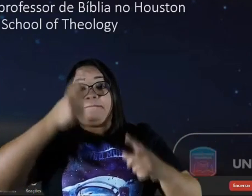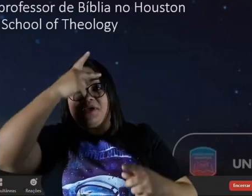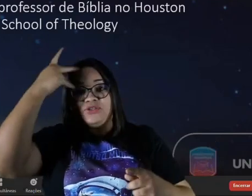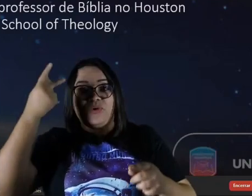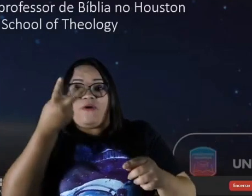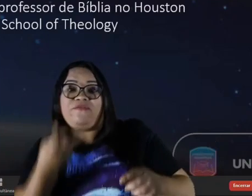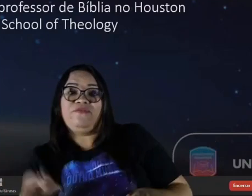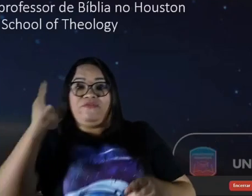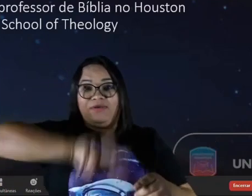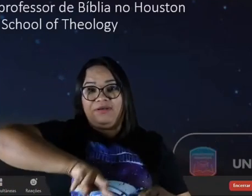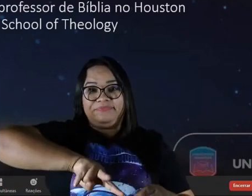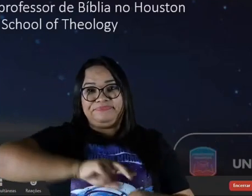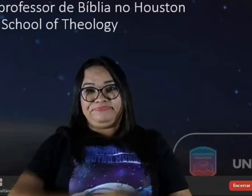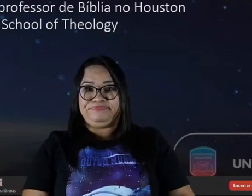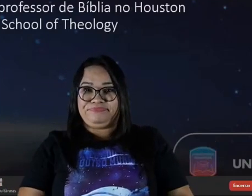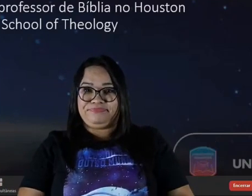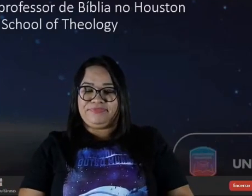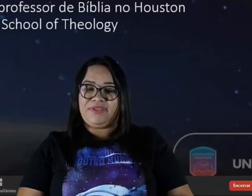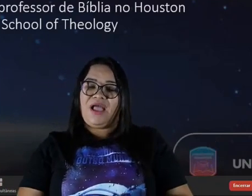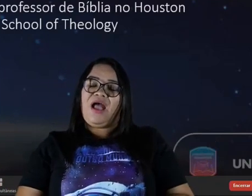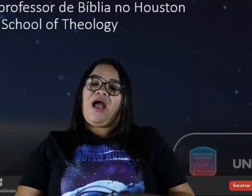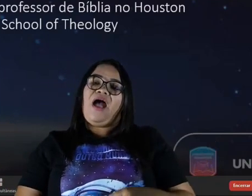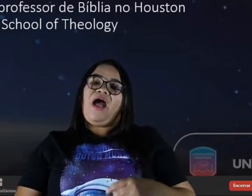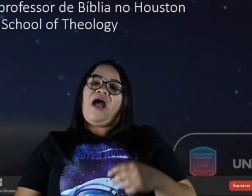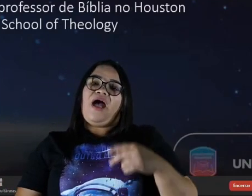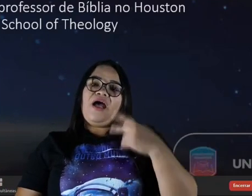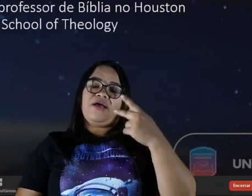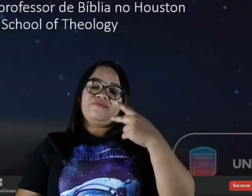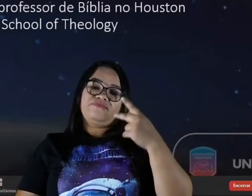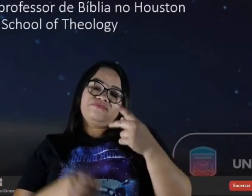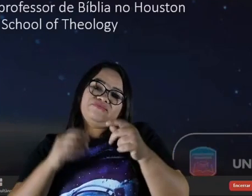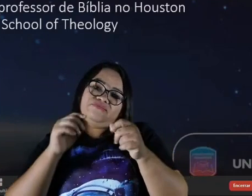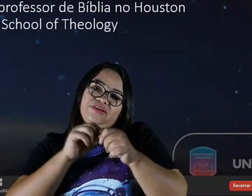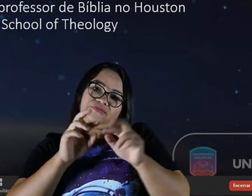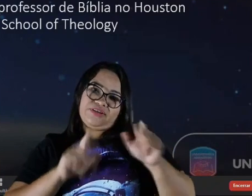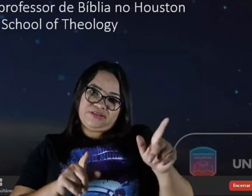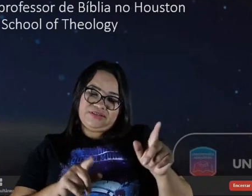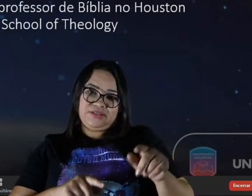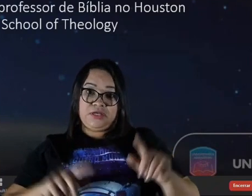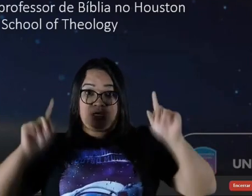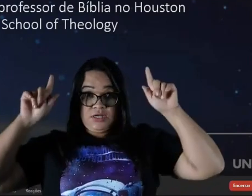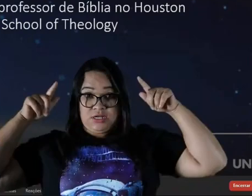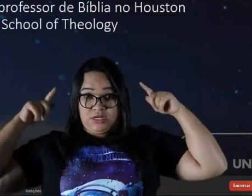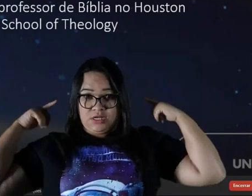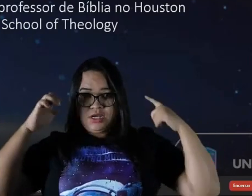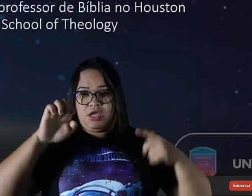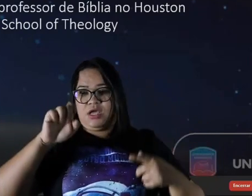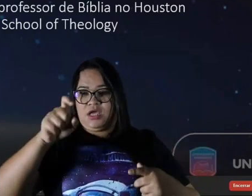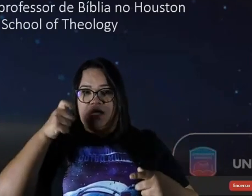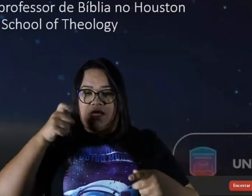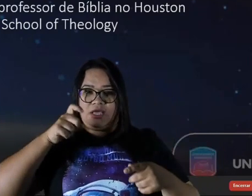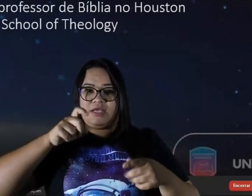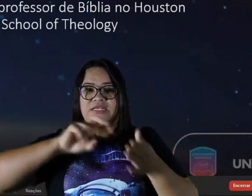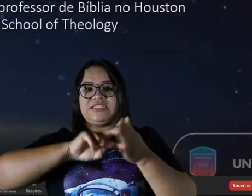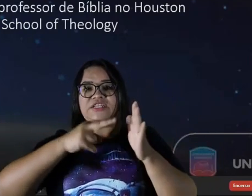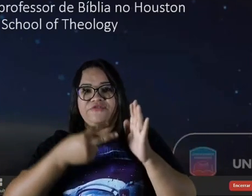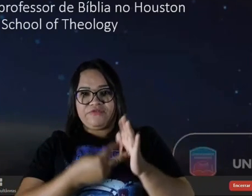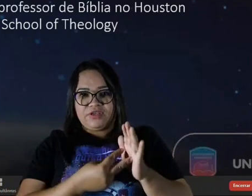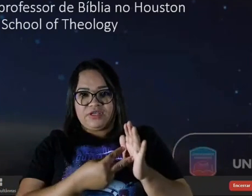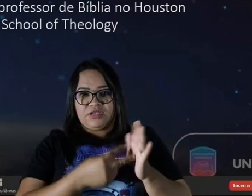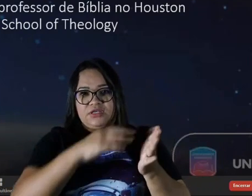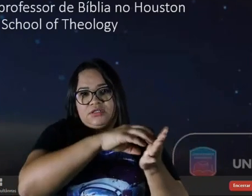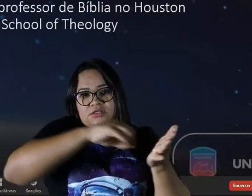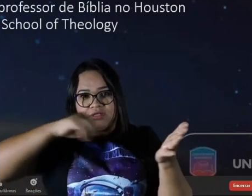inverso, eles fazem aquilo que nós chamamos de exegese, porque se em grego ex significa saído de, eis